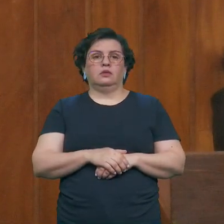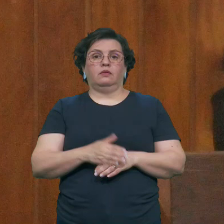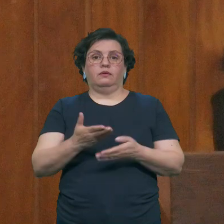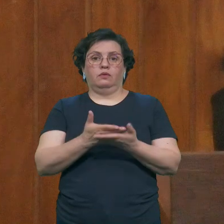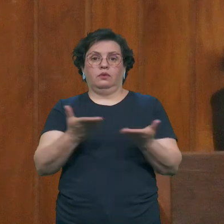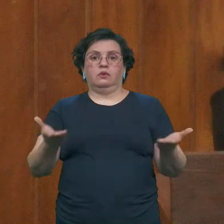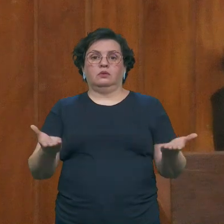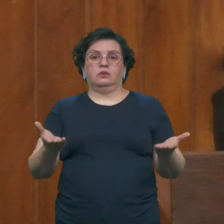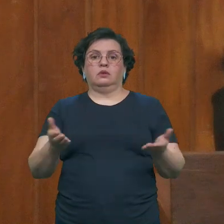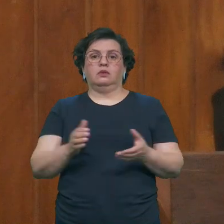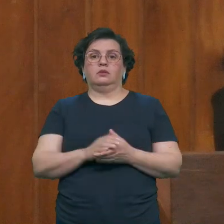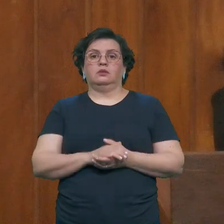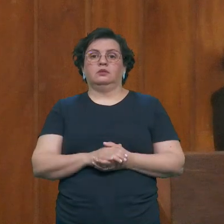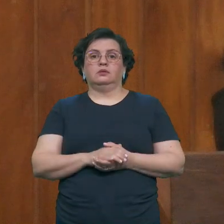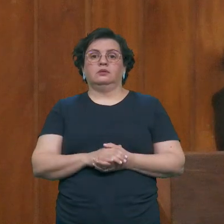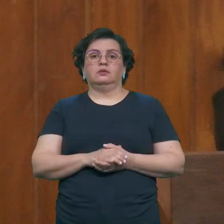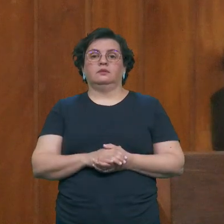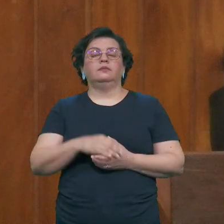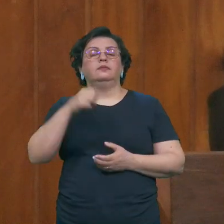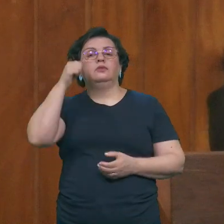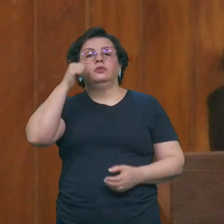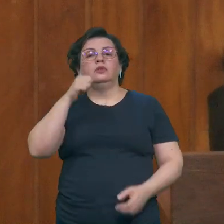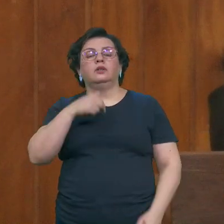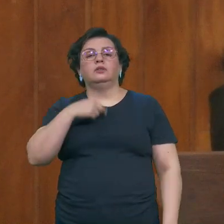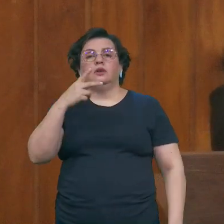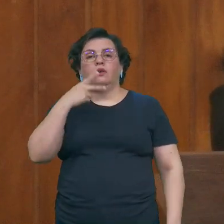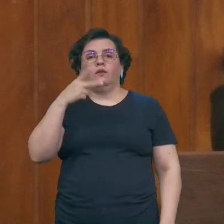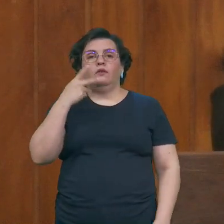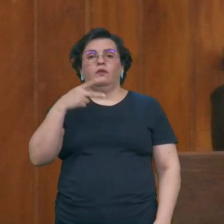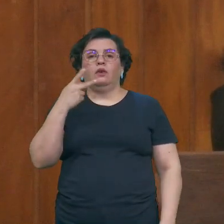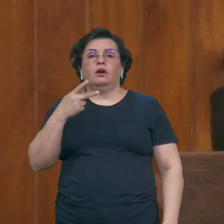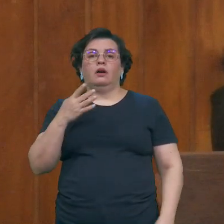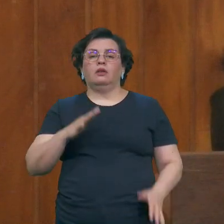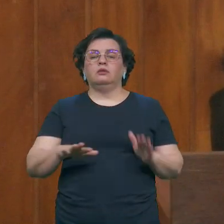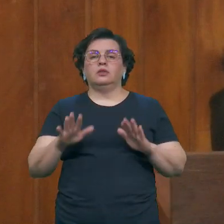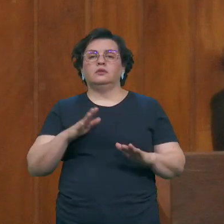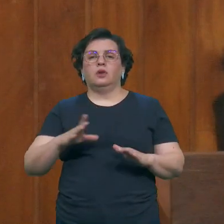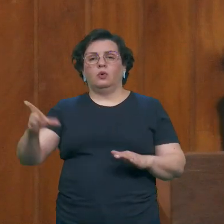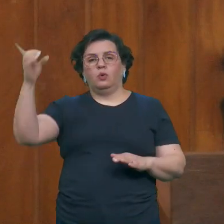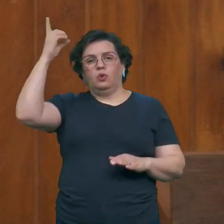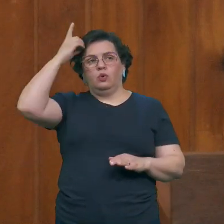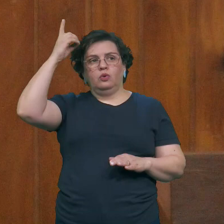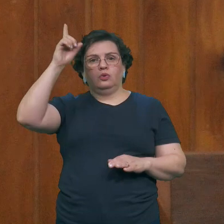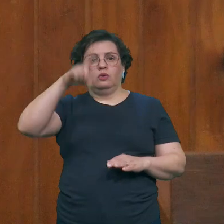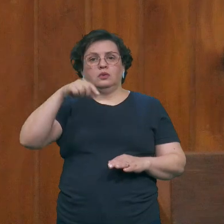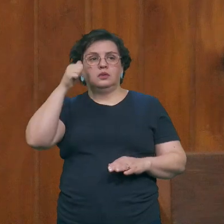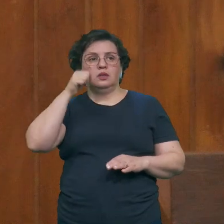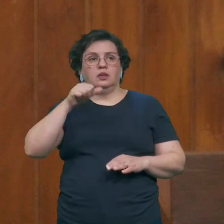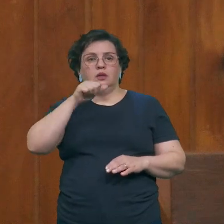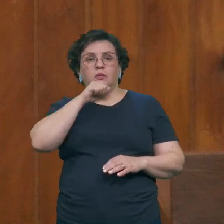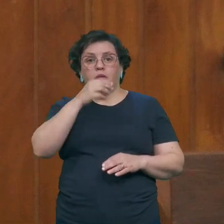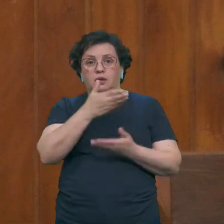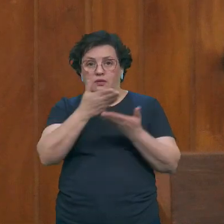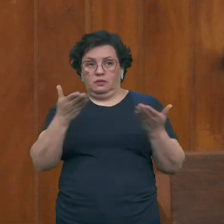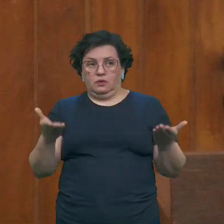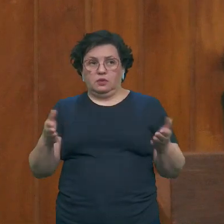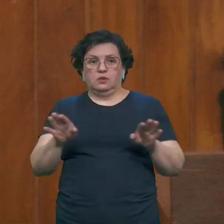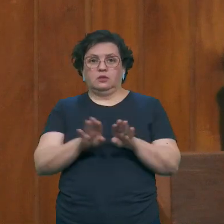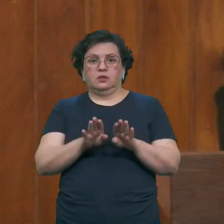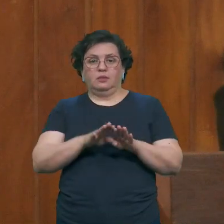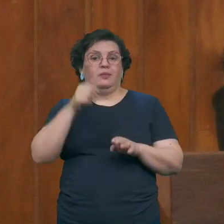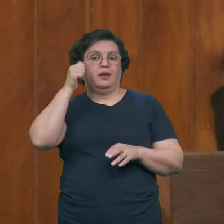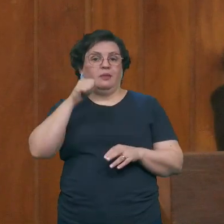vocês, mulheres, eu tenho dito assim em alguns momentos, o dom de ser mãe, e vocês, além de ser